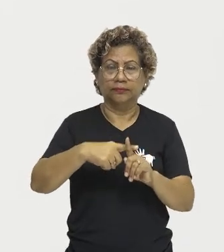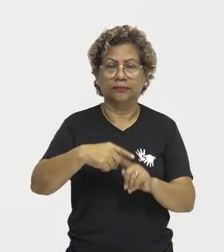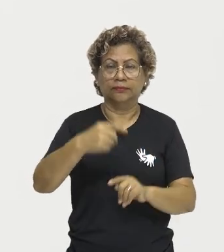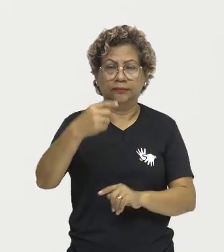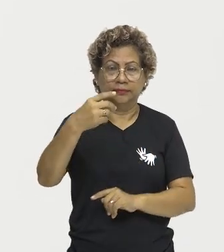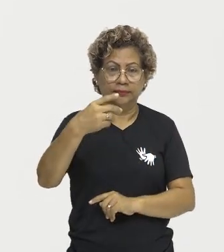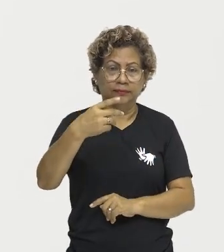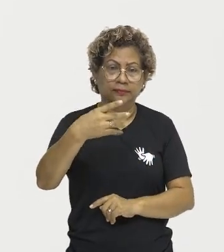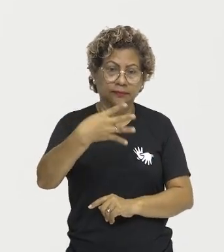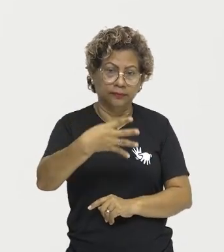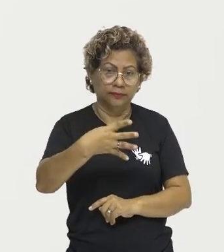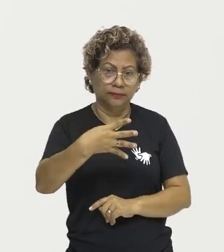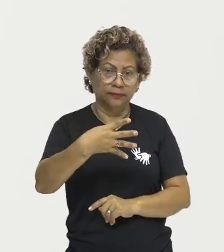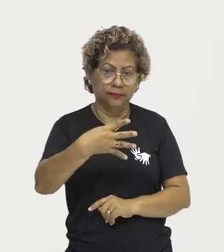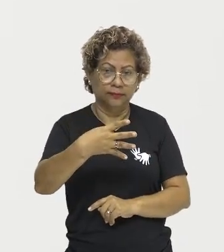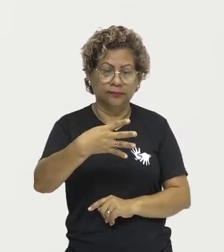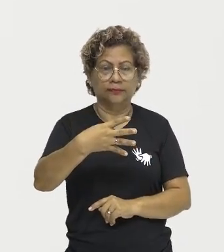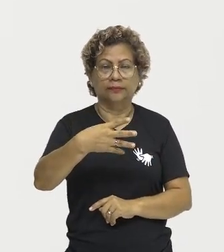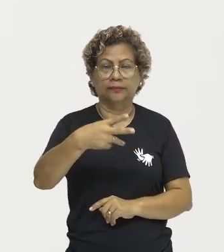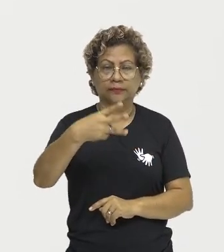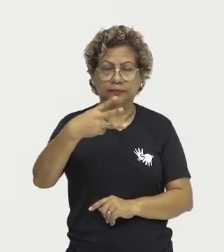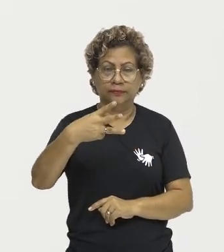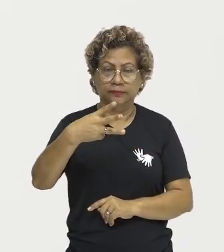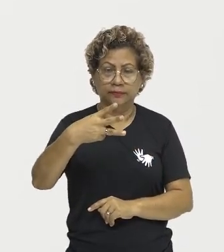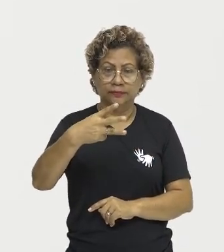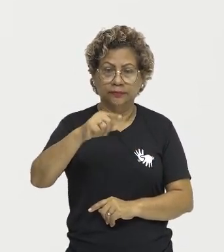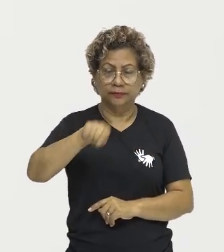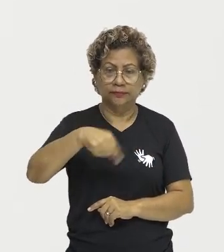1043,8 vezes T vai ser igual a